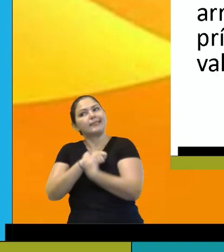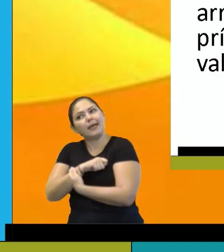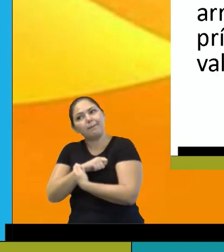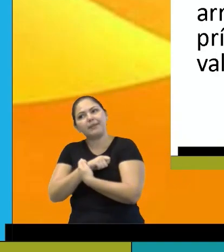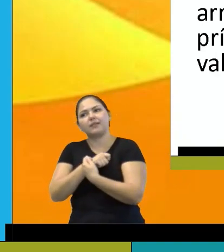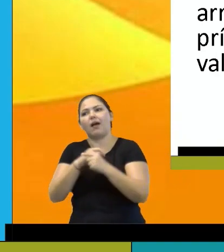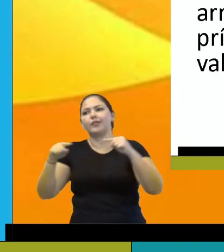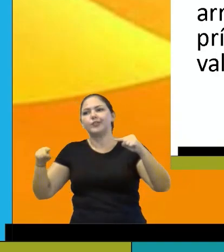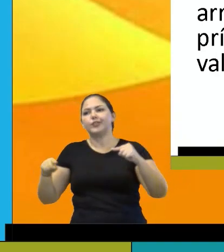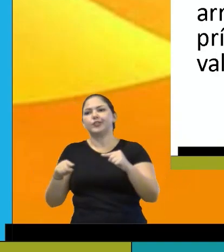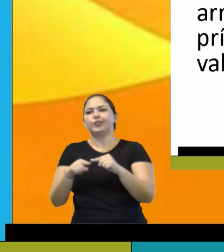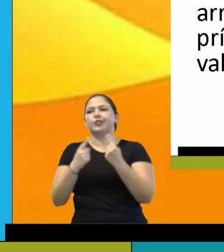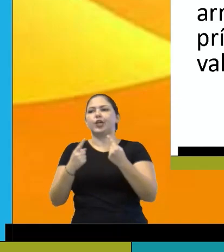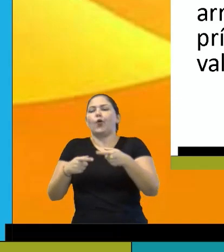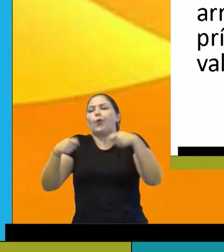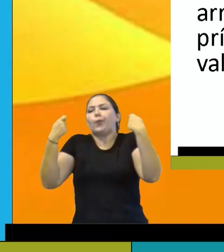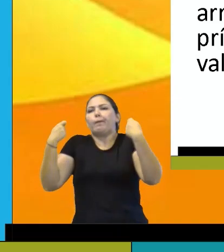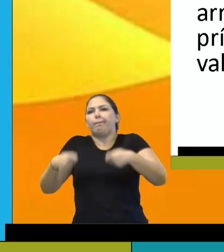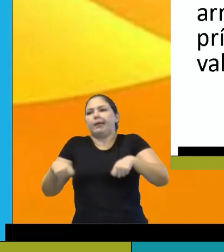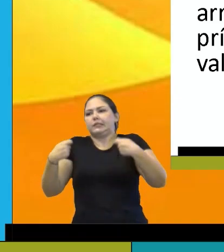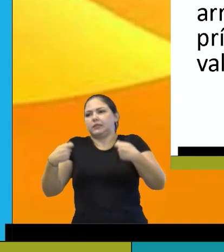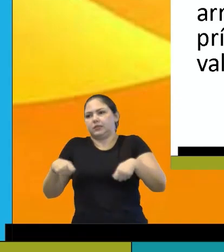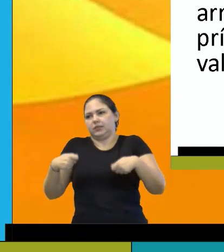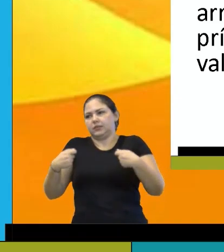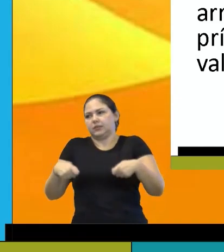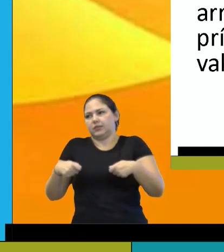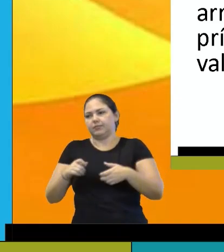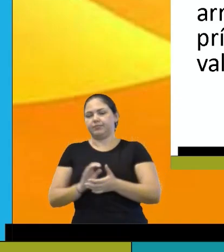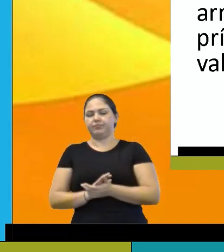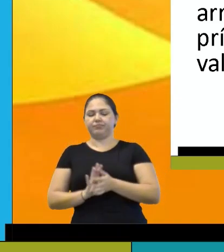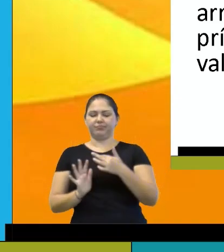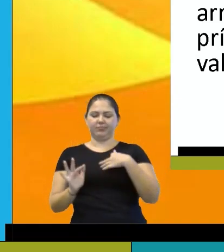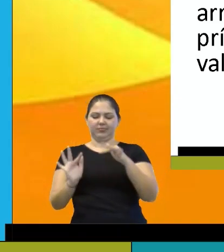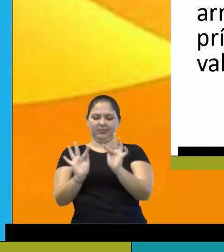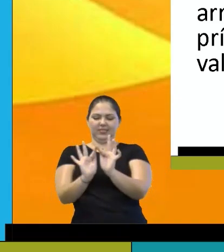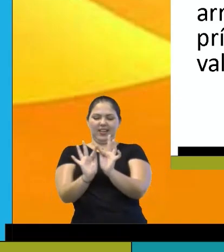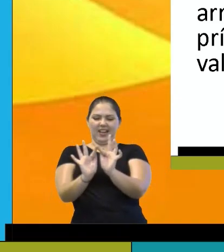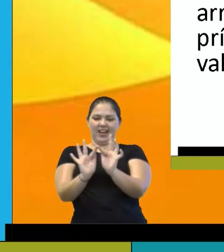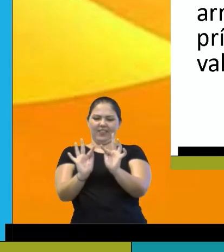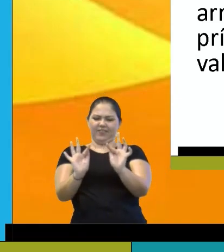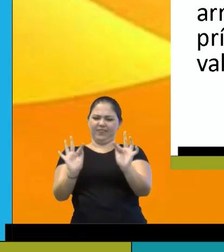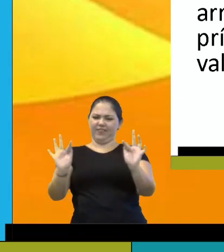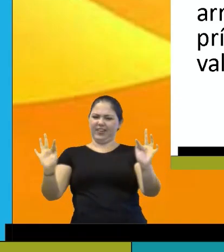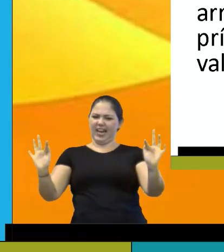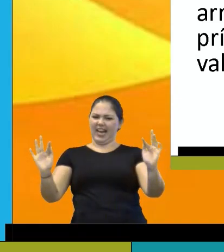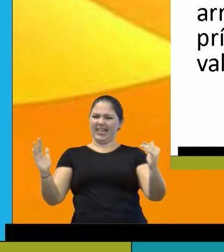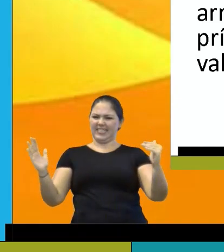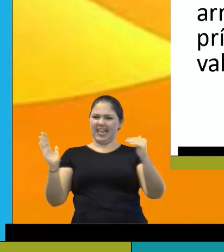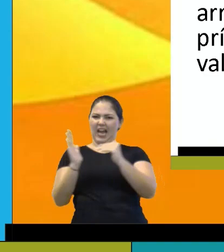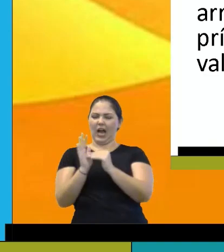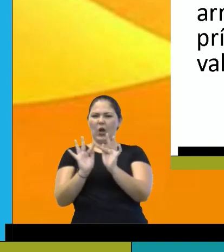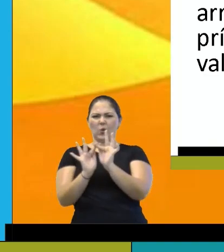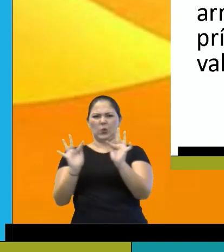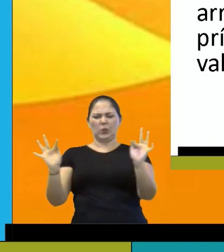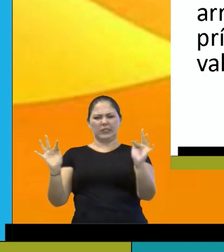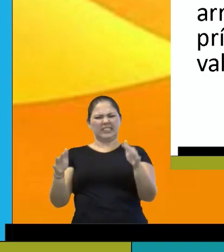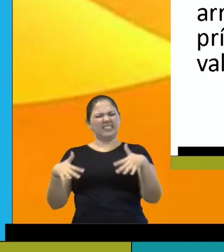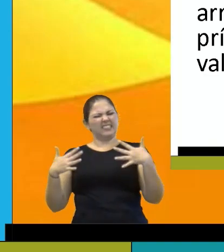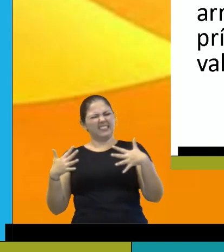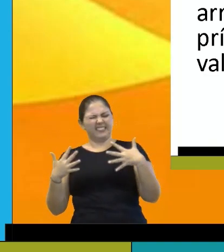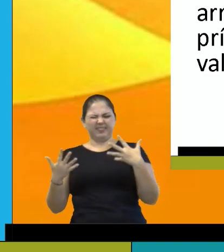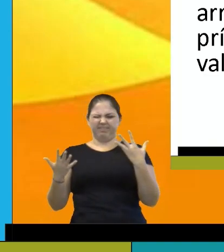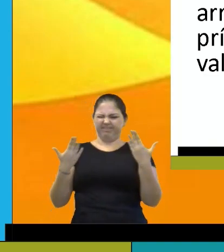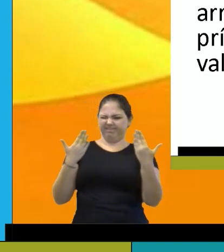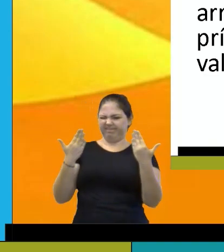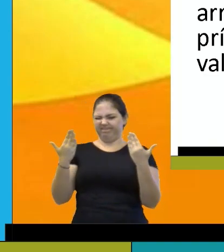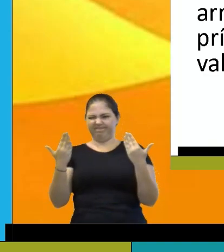você pega essa frase final, essa frase é uma frase que gera muitas discussões. Ela gera